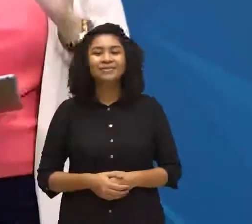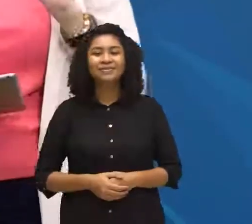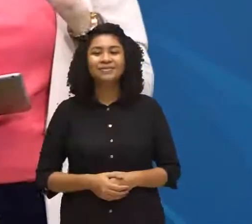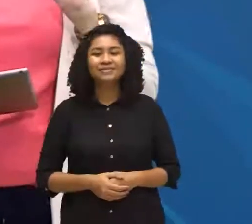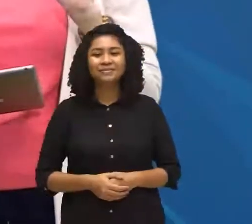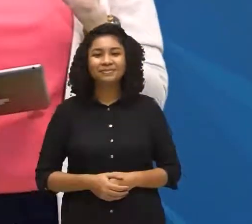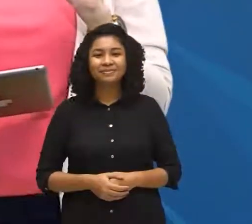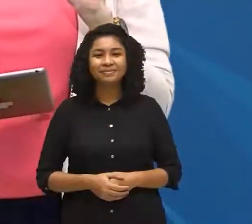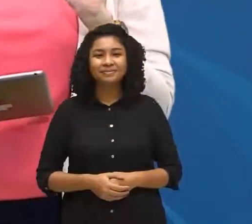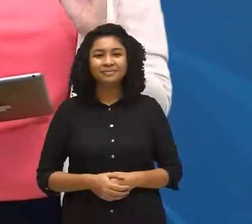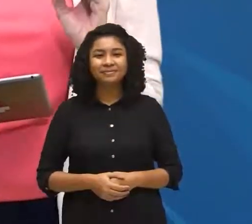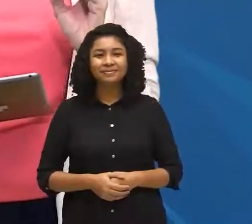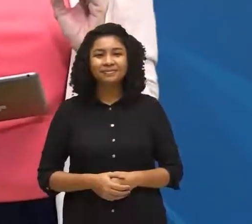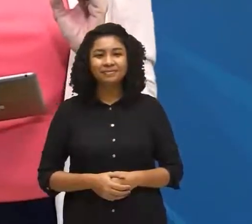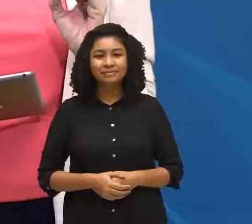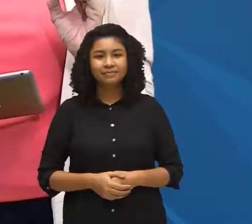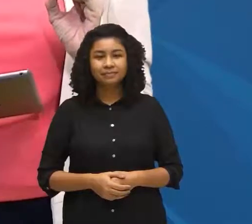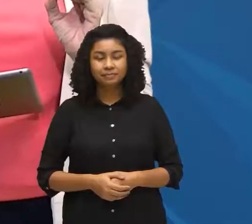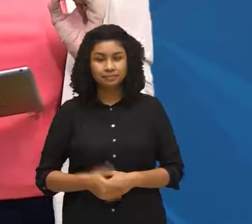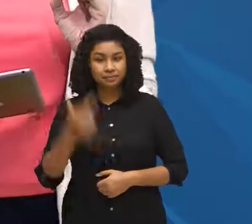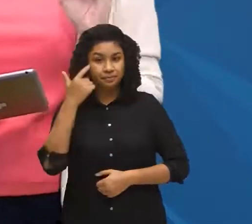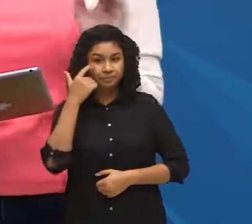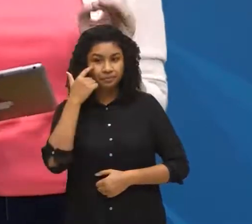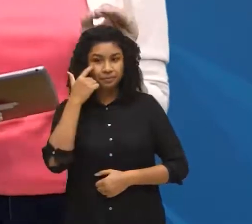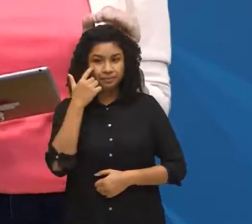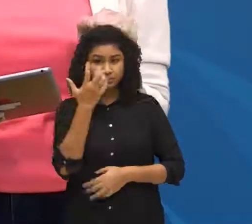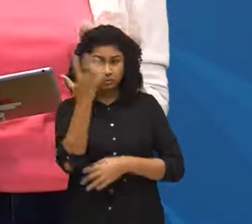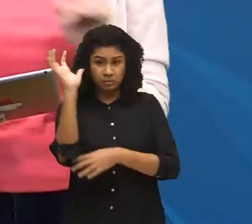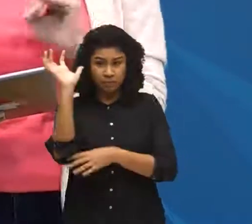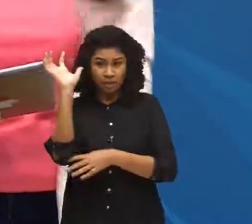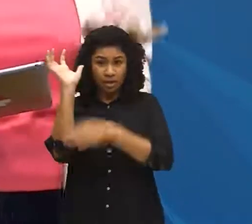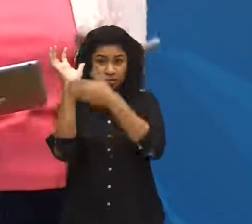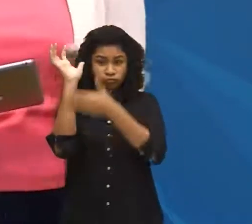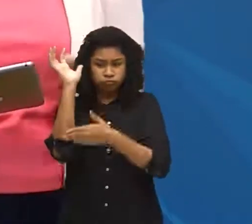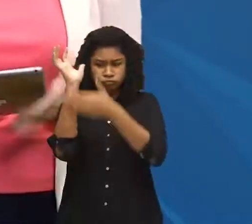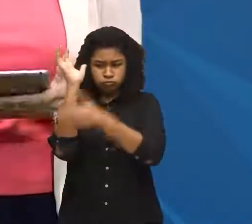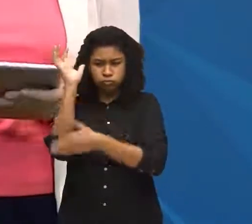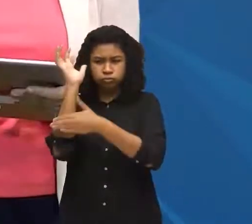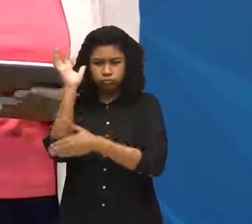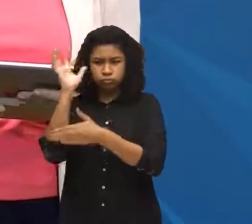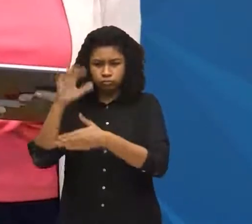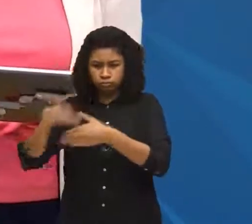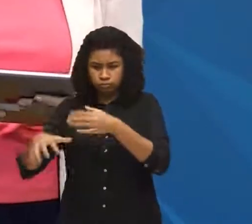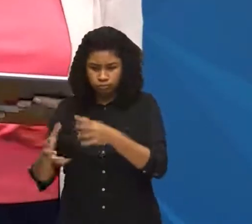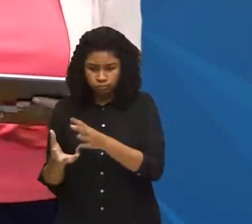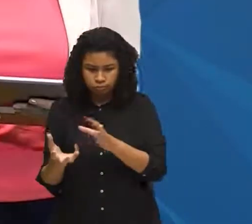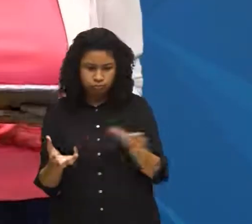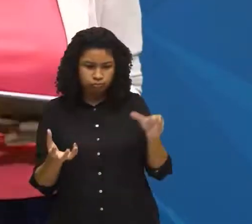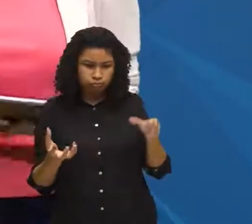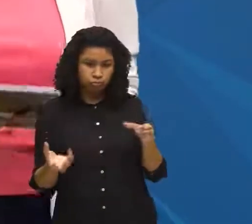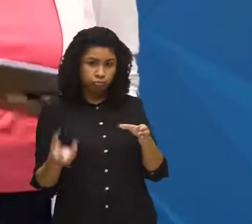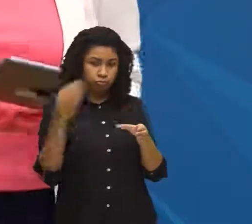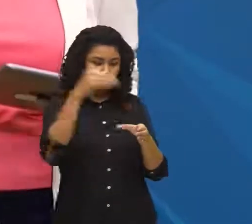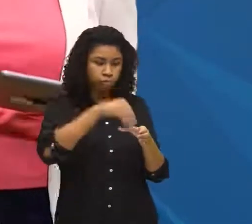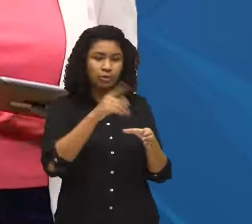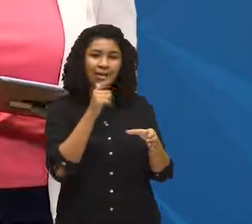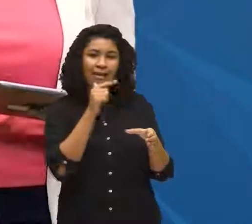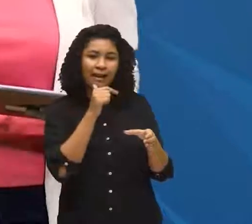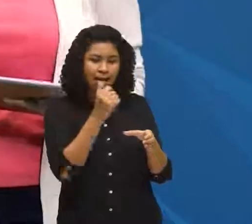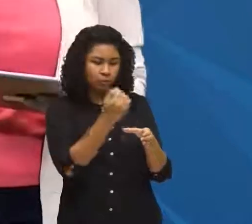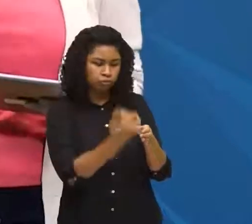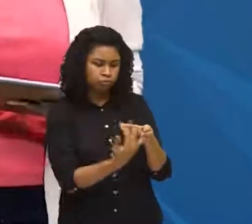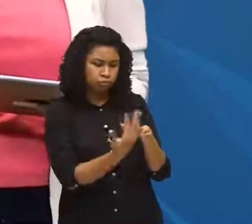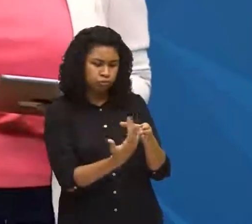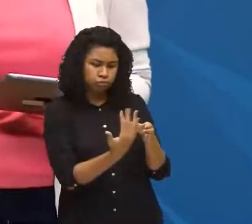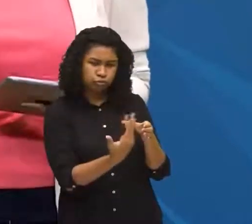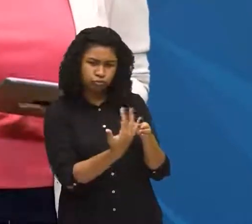enquete. A água quente de abacaxi mata células cancerígenas. Gente, isso é